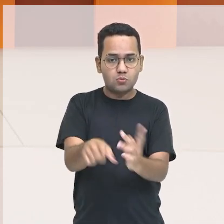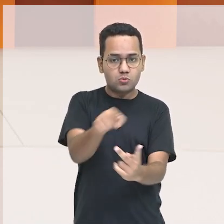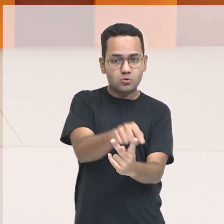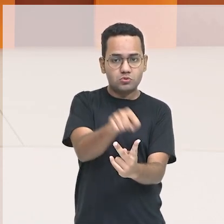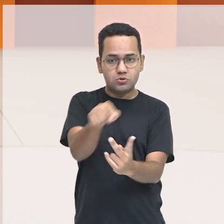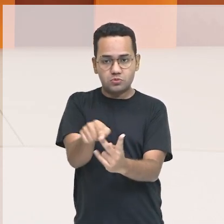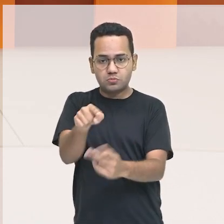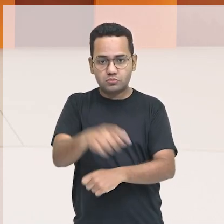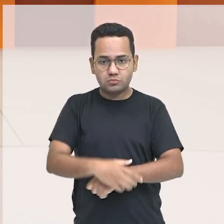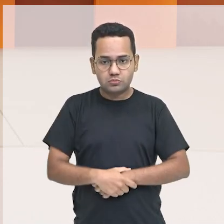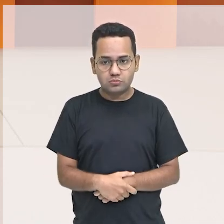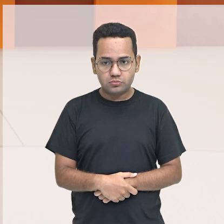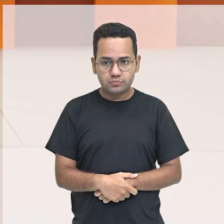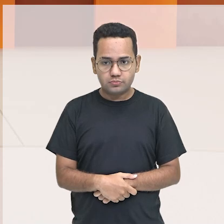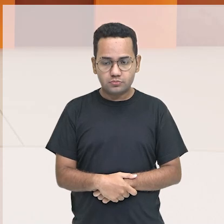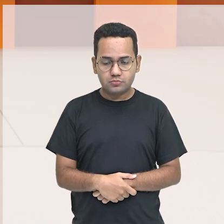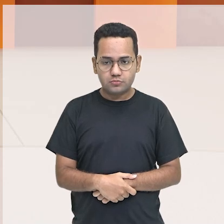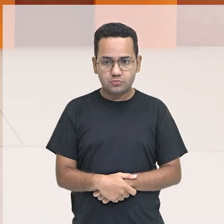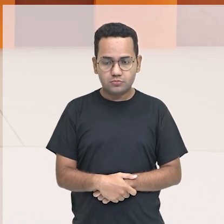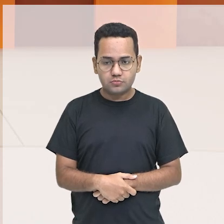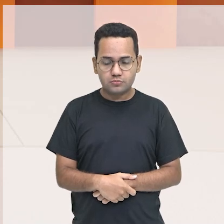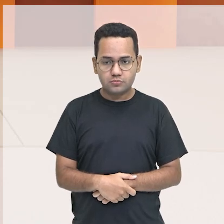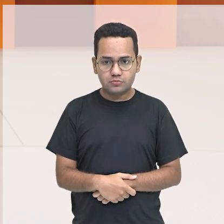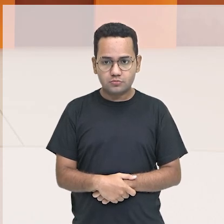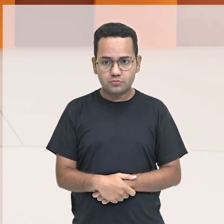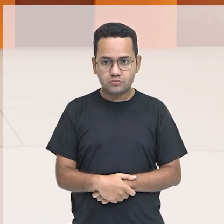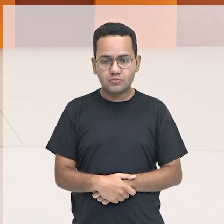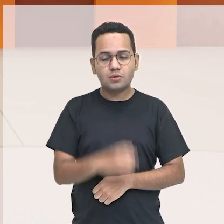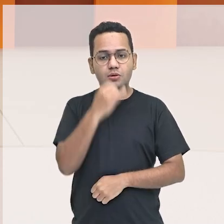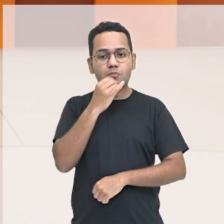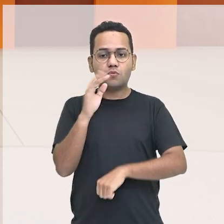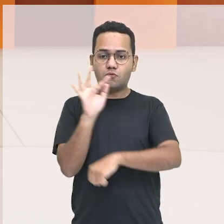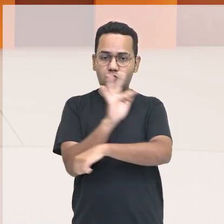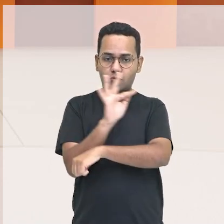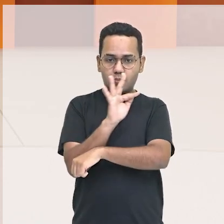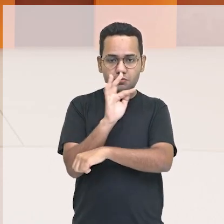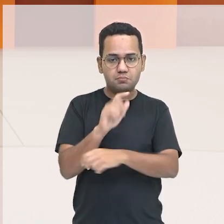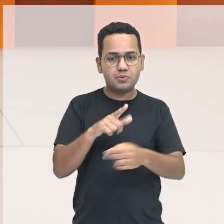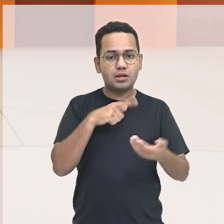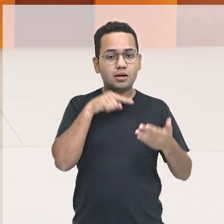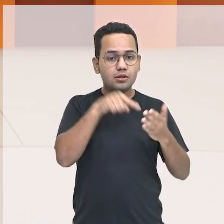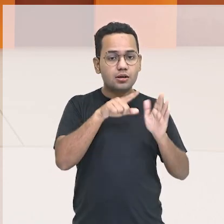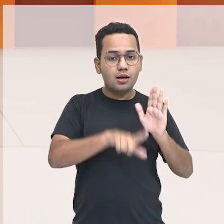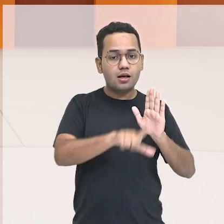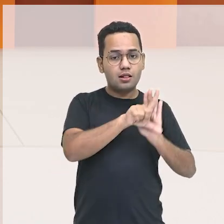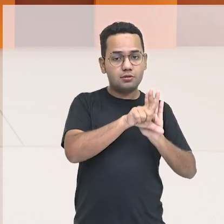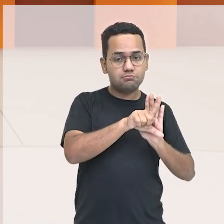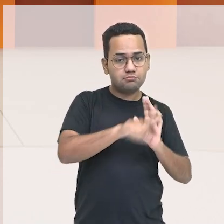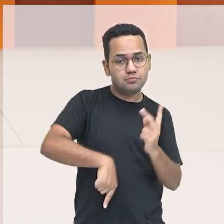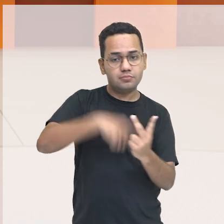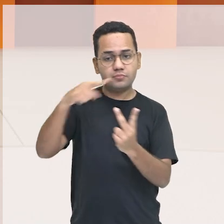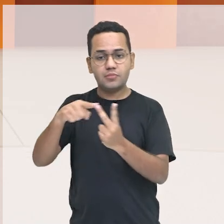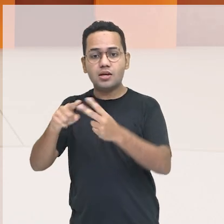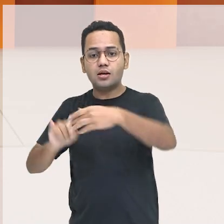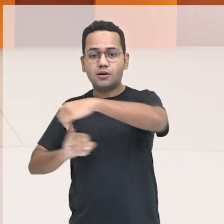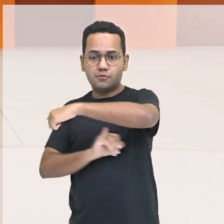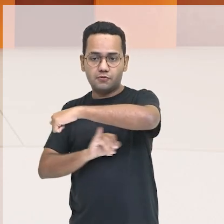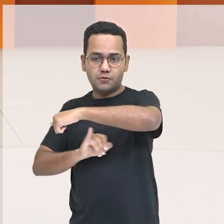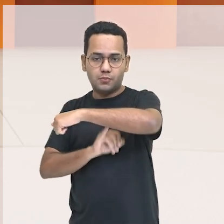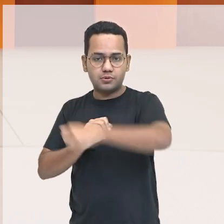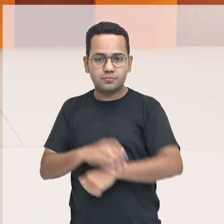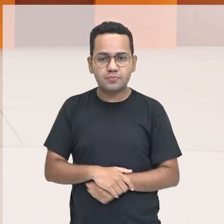né, como as leis, e os informais, como as regras de conduta